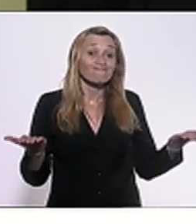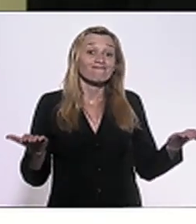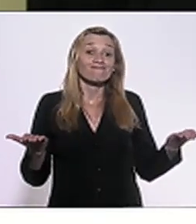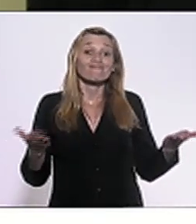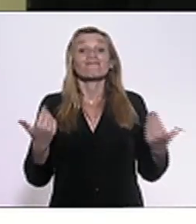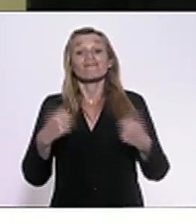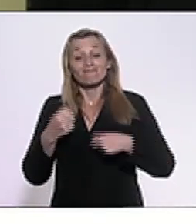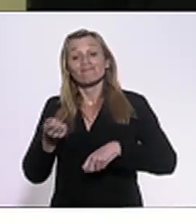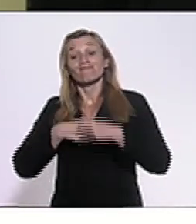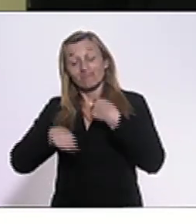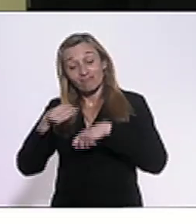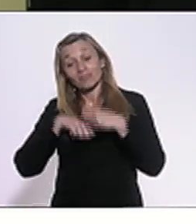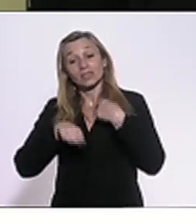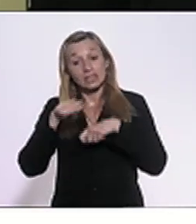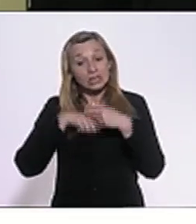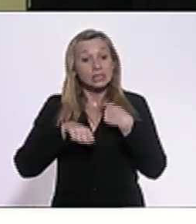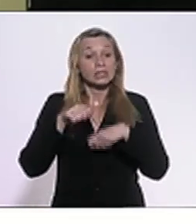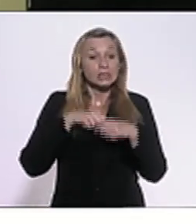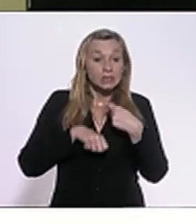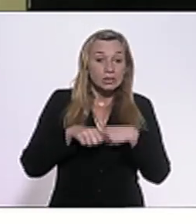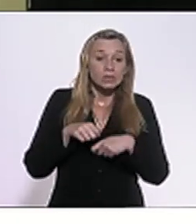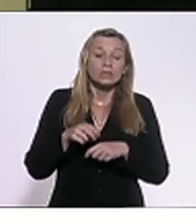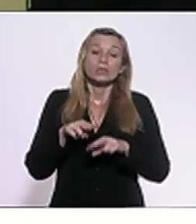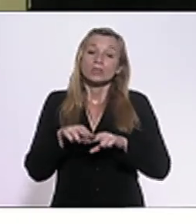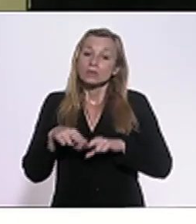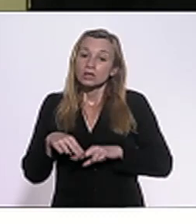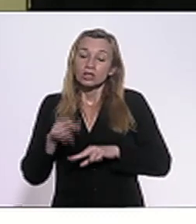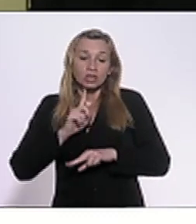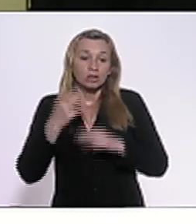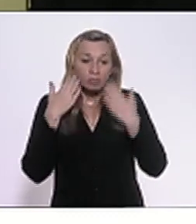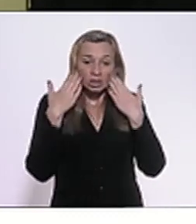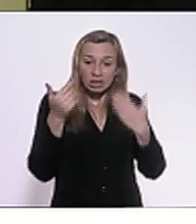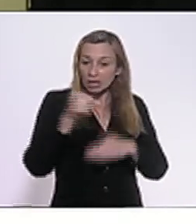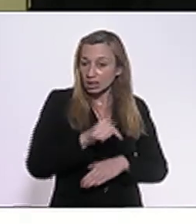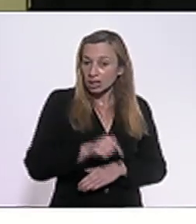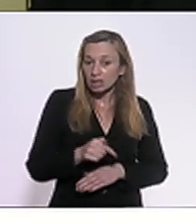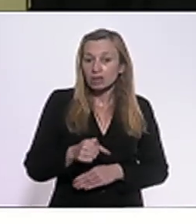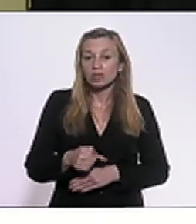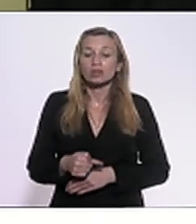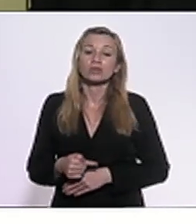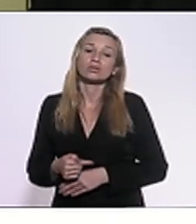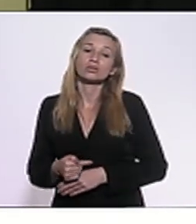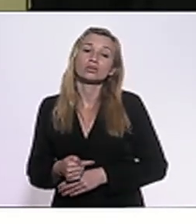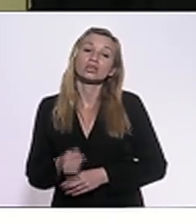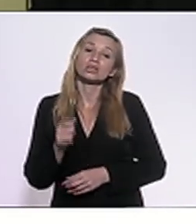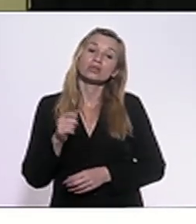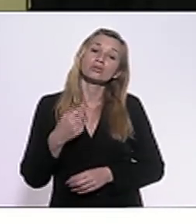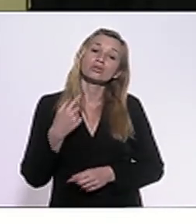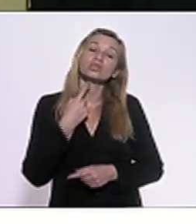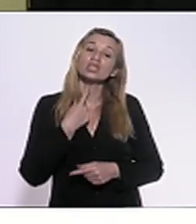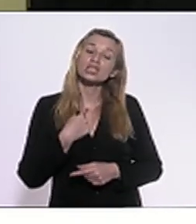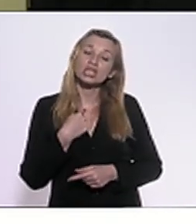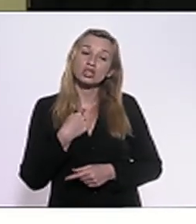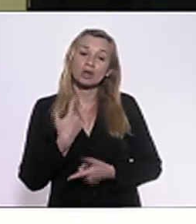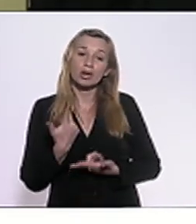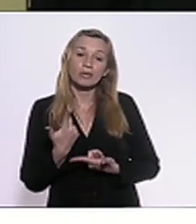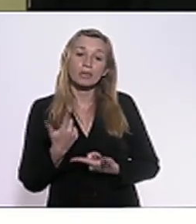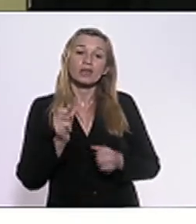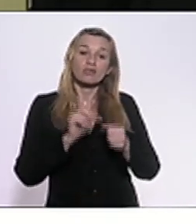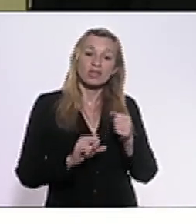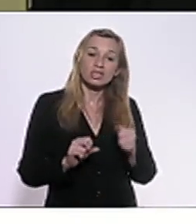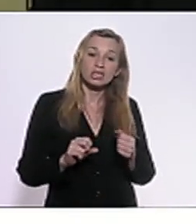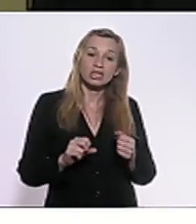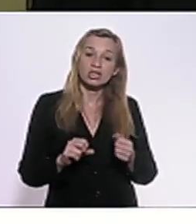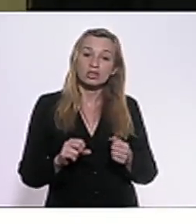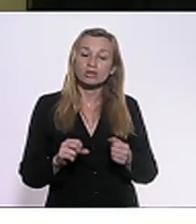se negociar, está sendo negociado, até por isso que não foi ainda apresentado aqui, e a intenção é tentar fazer isso por